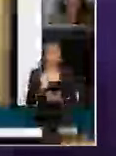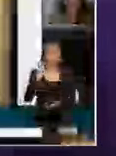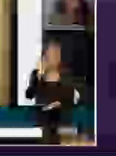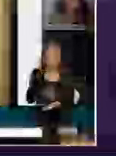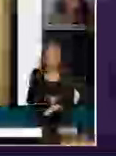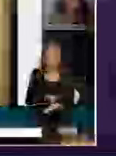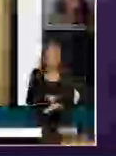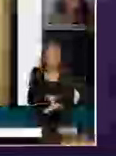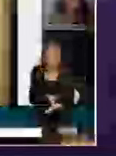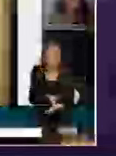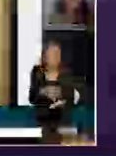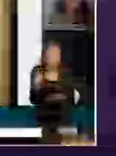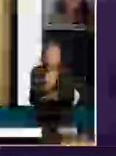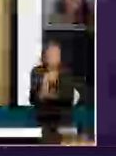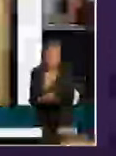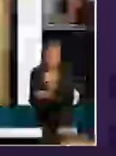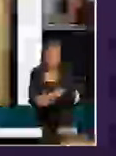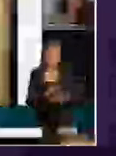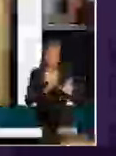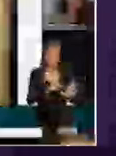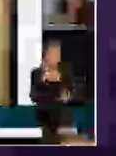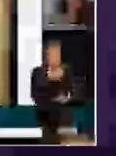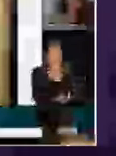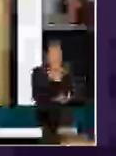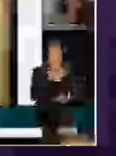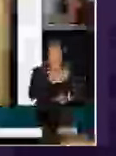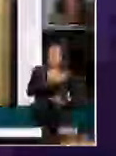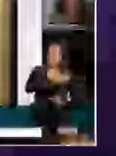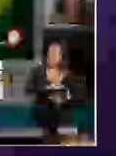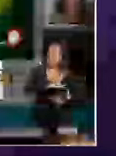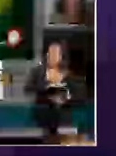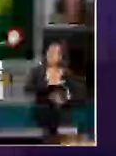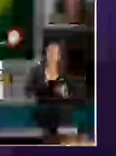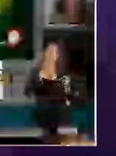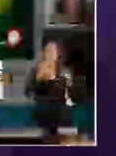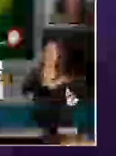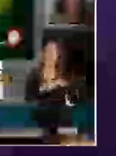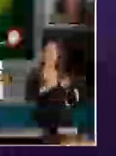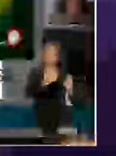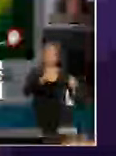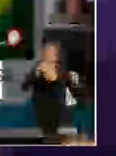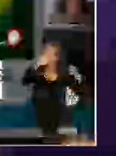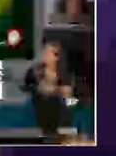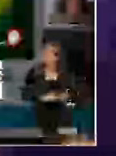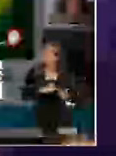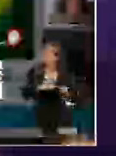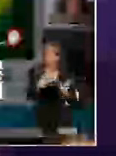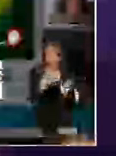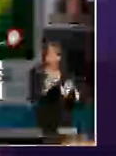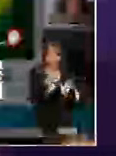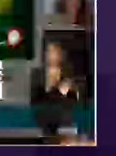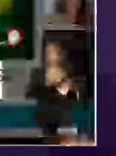de ser questionada, porém a mentira, ela sempre não gosta de ser contrariada nem desafiada. Em relação